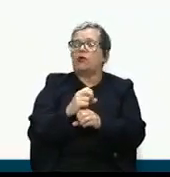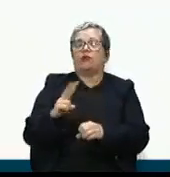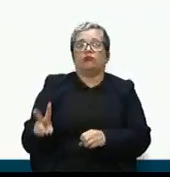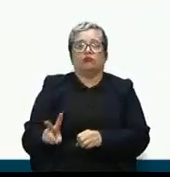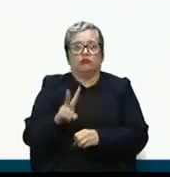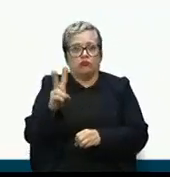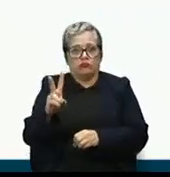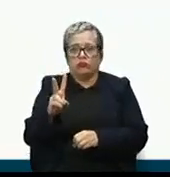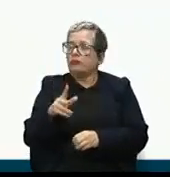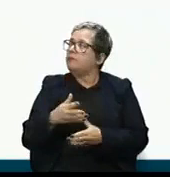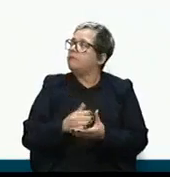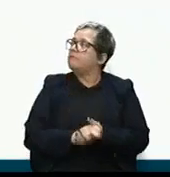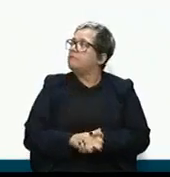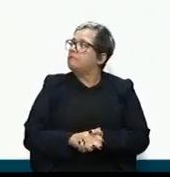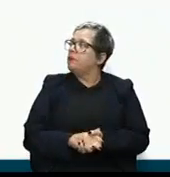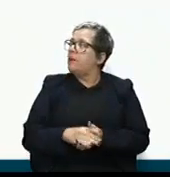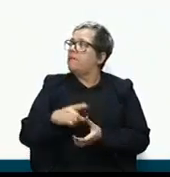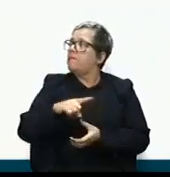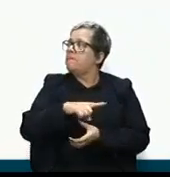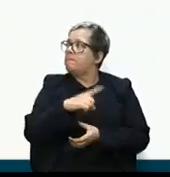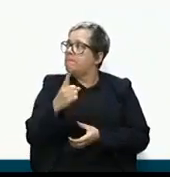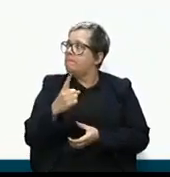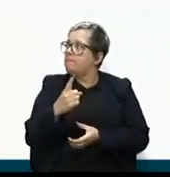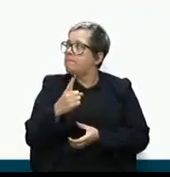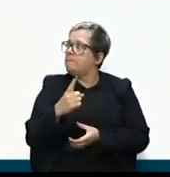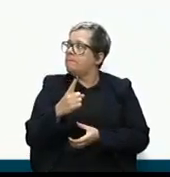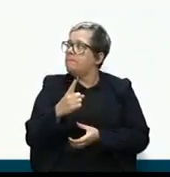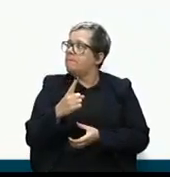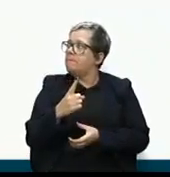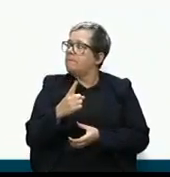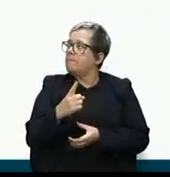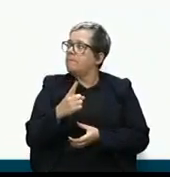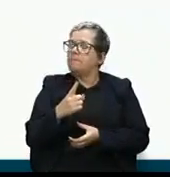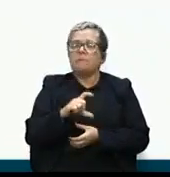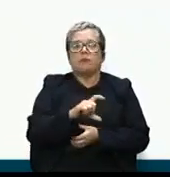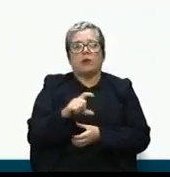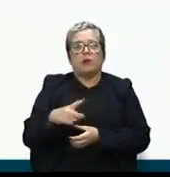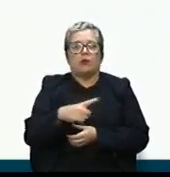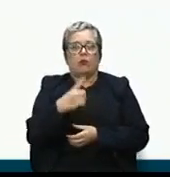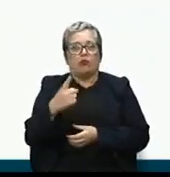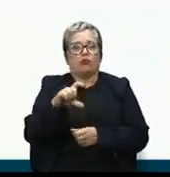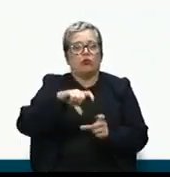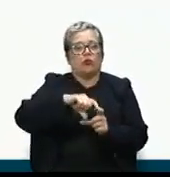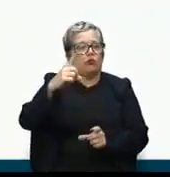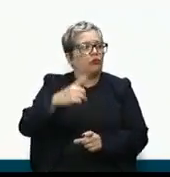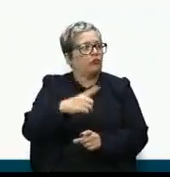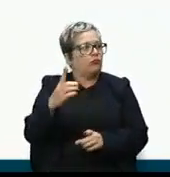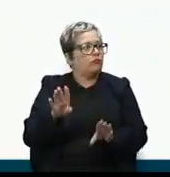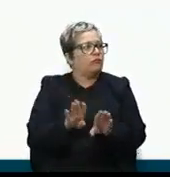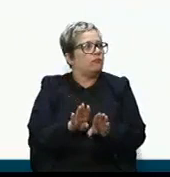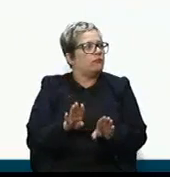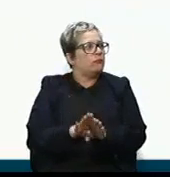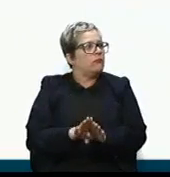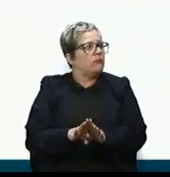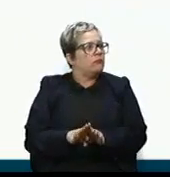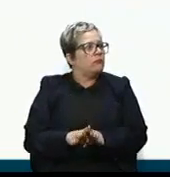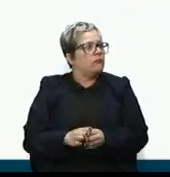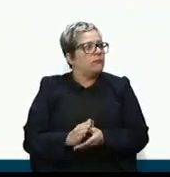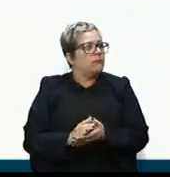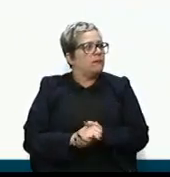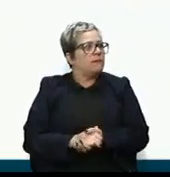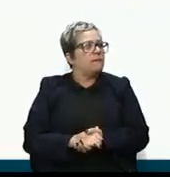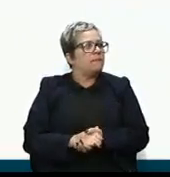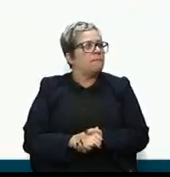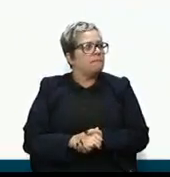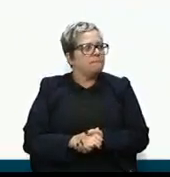né, elementos, então, o primeiro é o elemento da linha 1 e da coluna 1 da matriz A, mais o